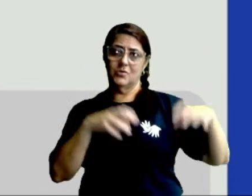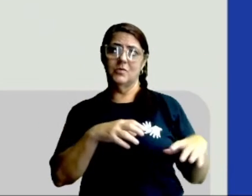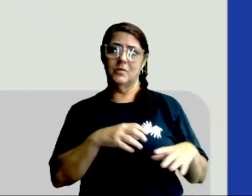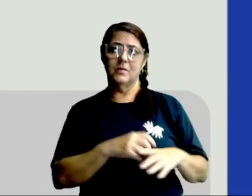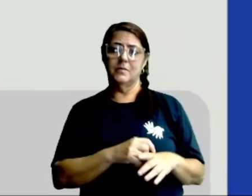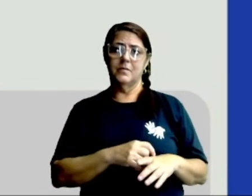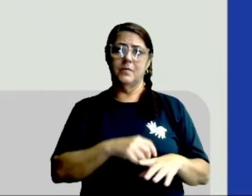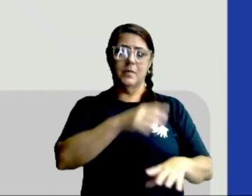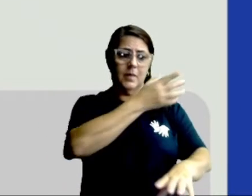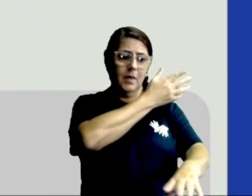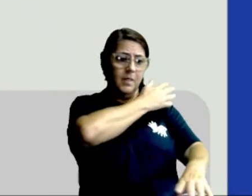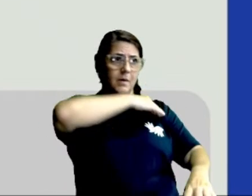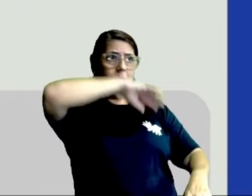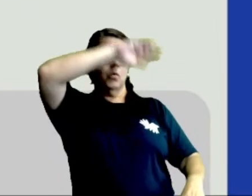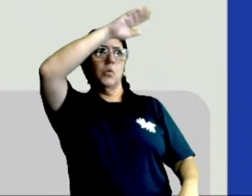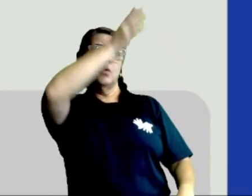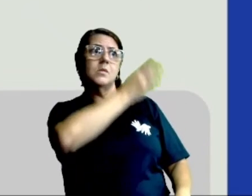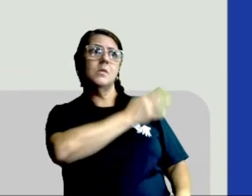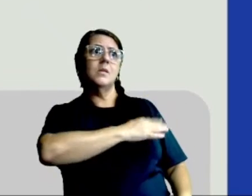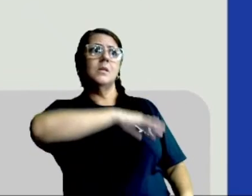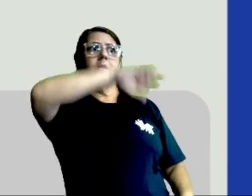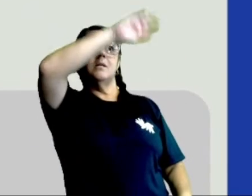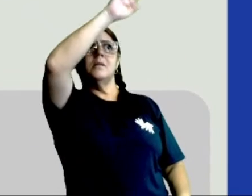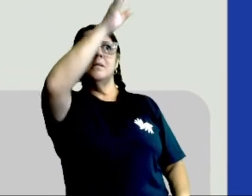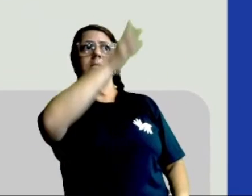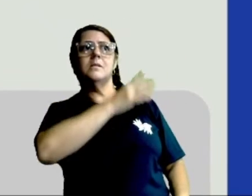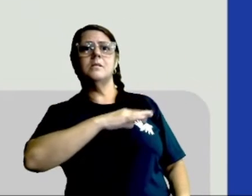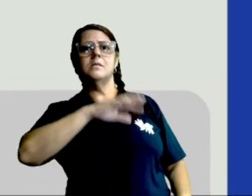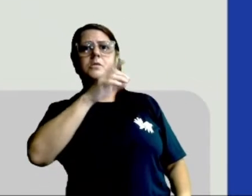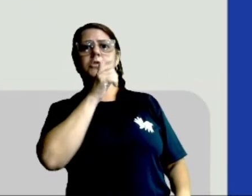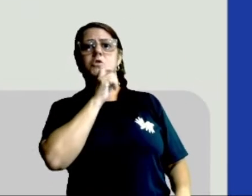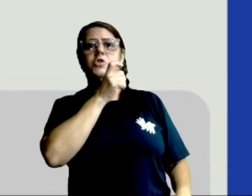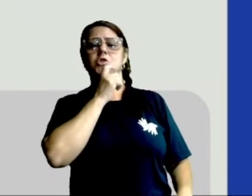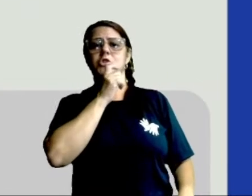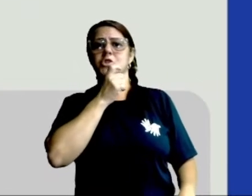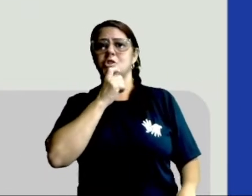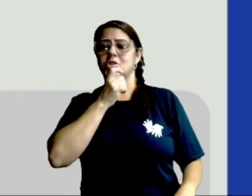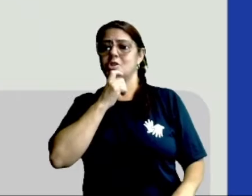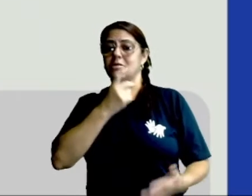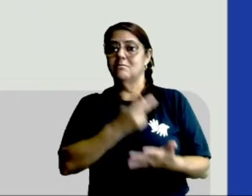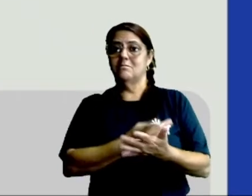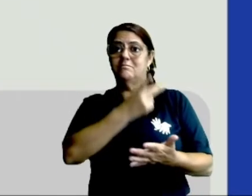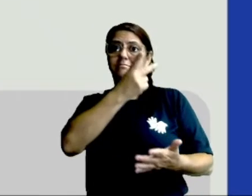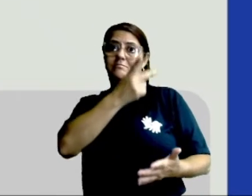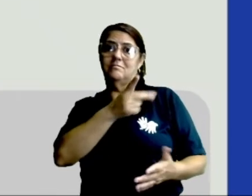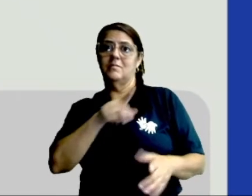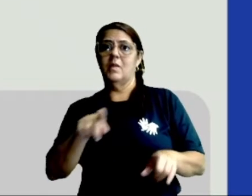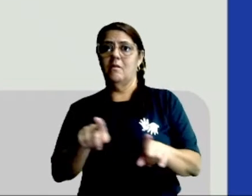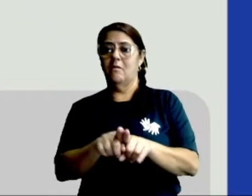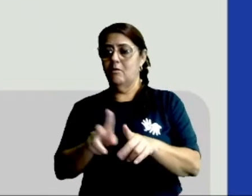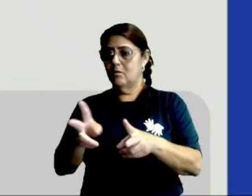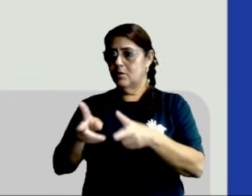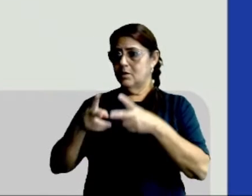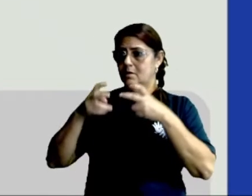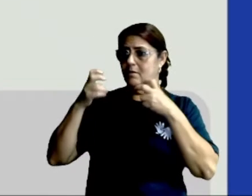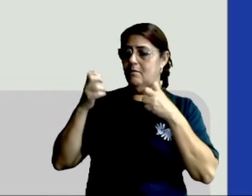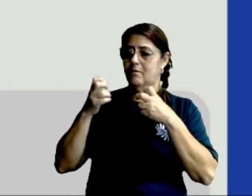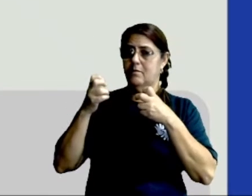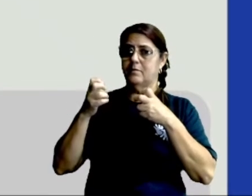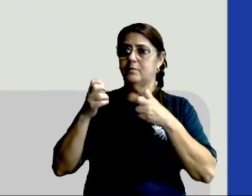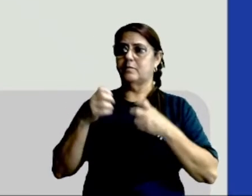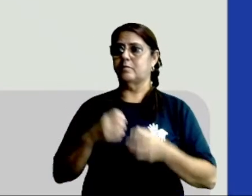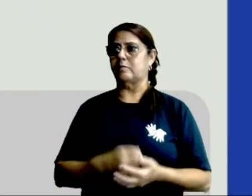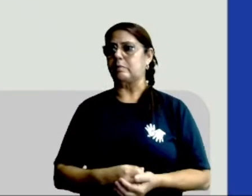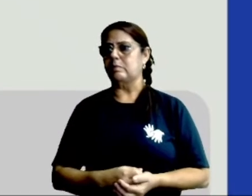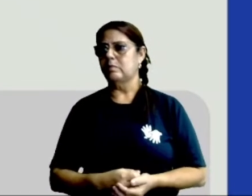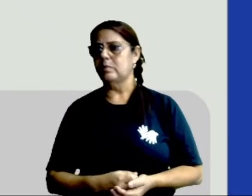cabeceira das na montanha, formando grandes rios. Como você vê ali naquela região, vocês observarem na região,